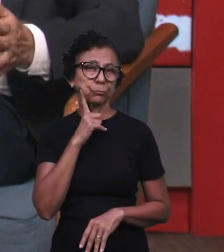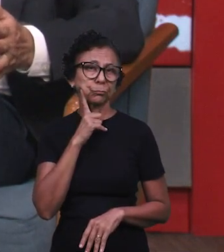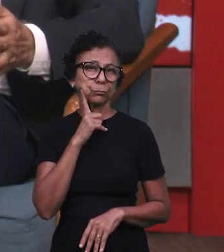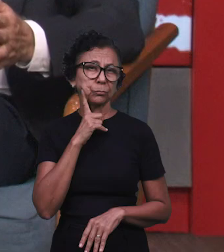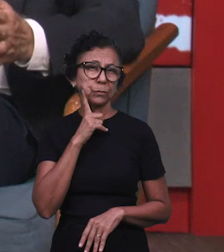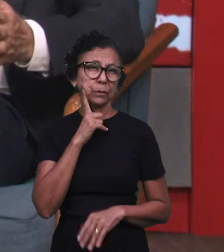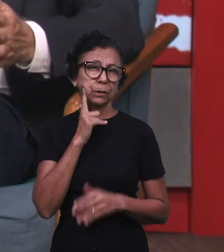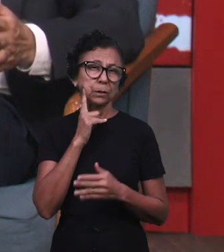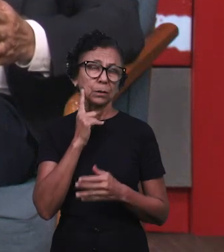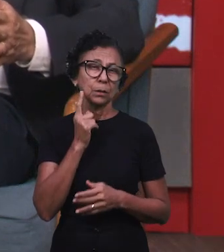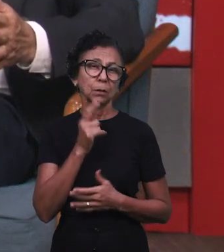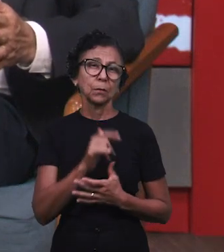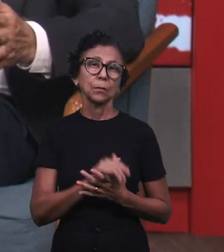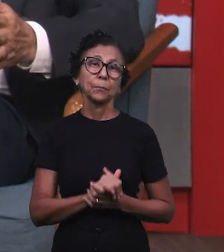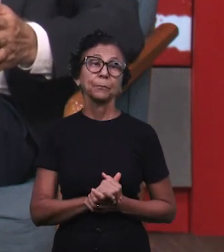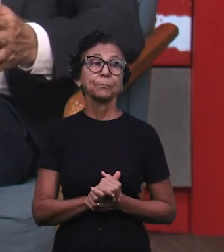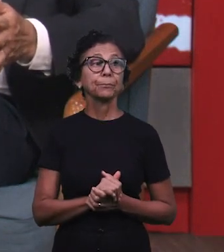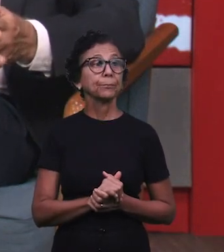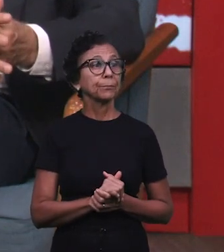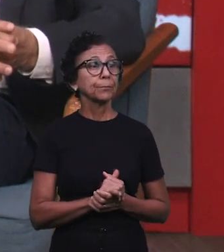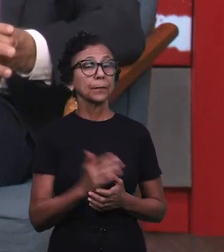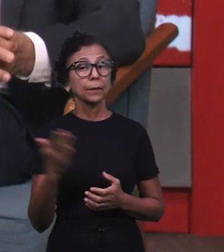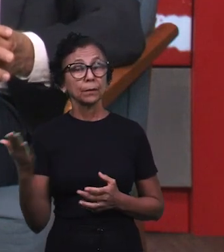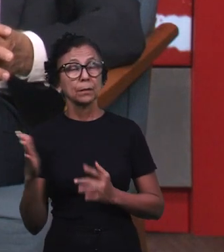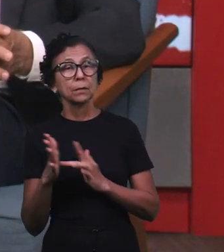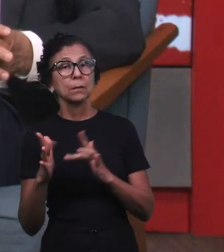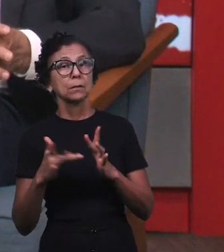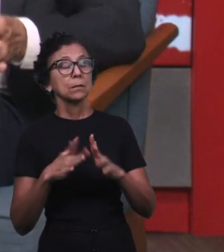Jesus curou o surdo.